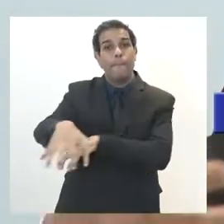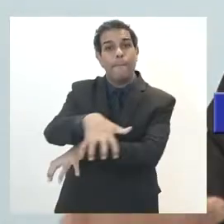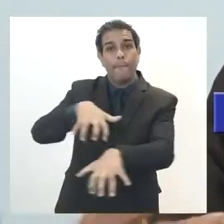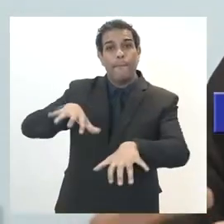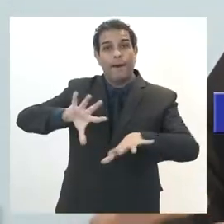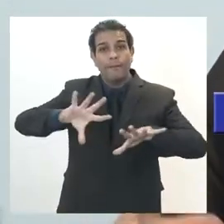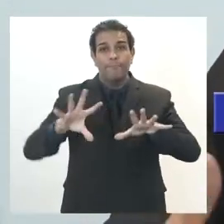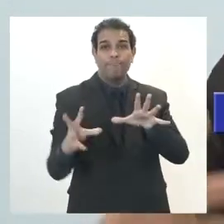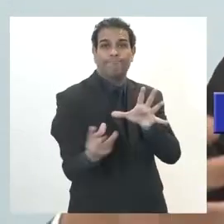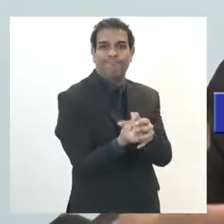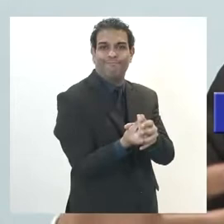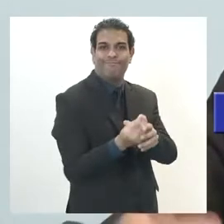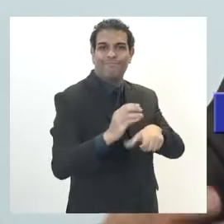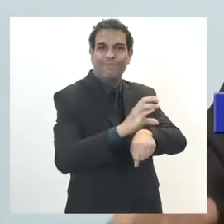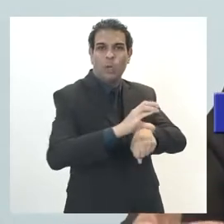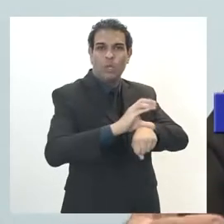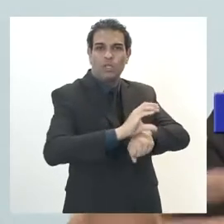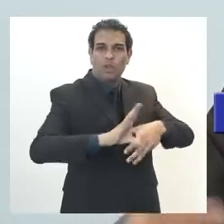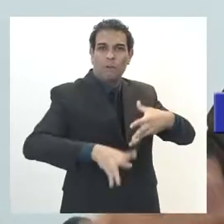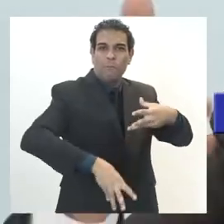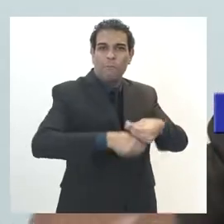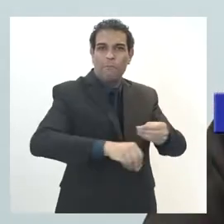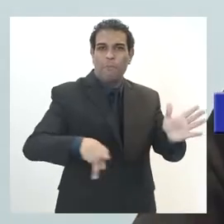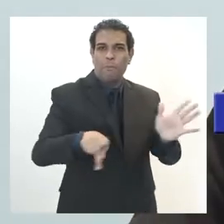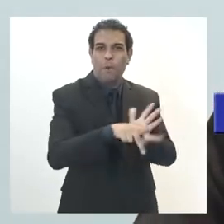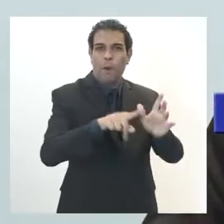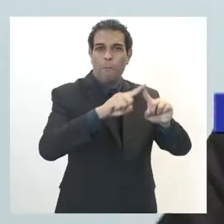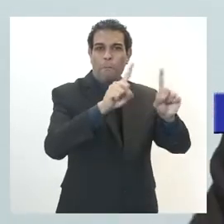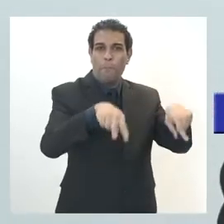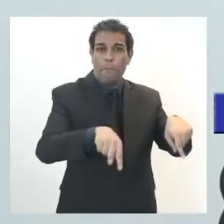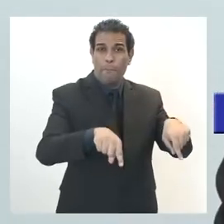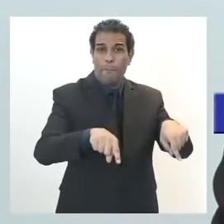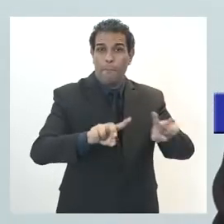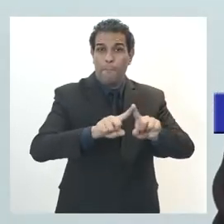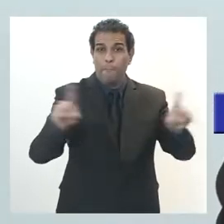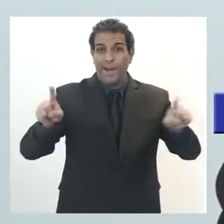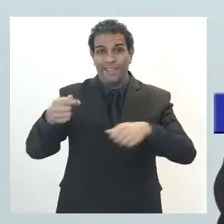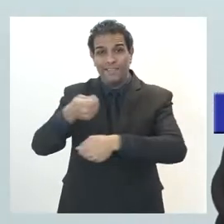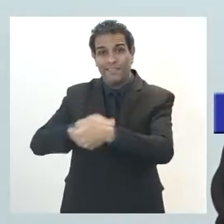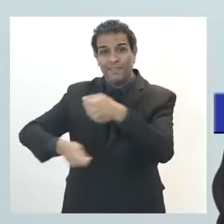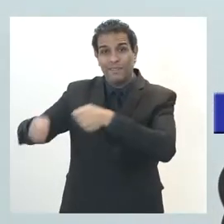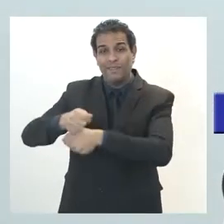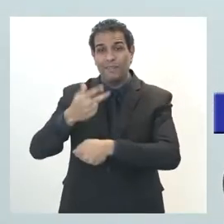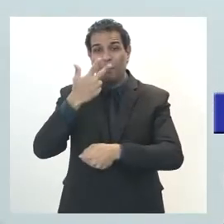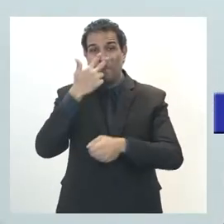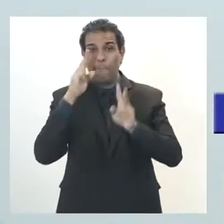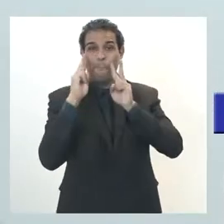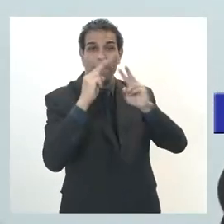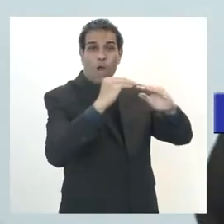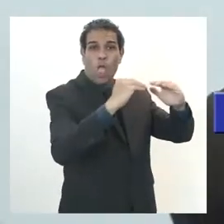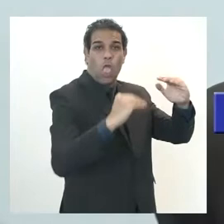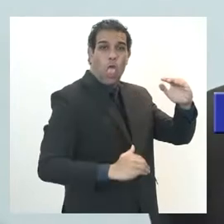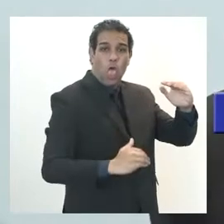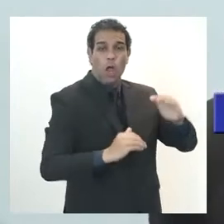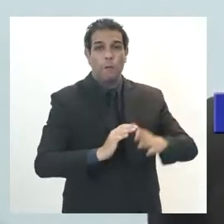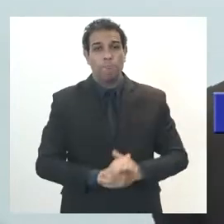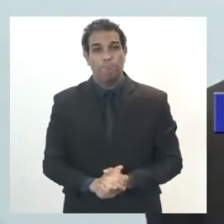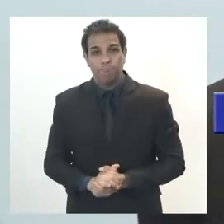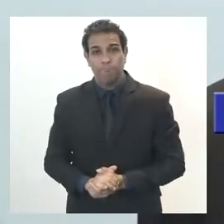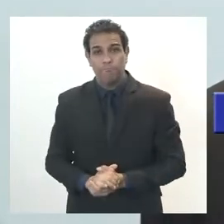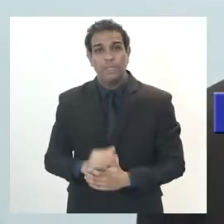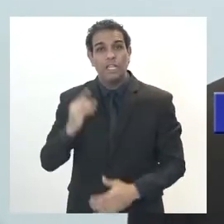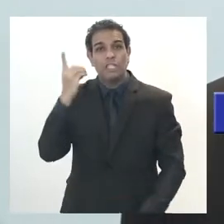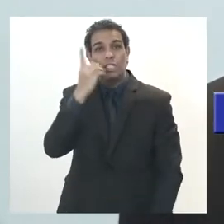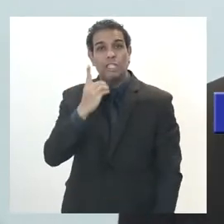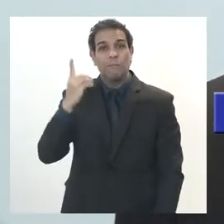isso que eles querem adulterar tão deputada enfermeira